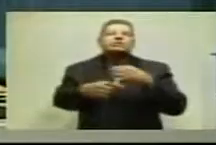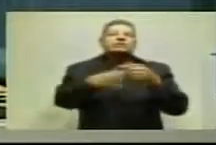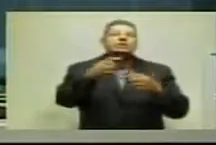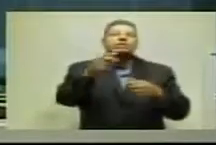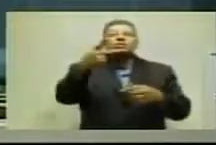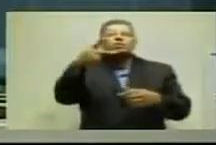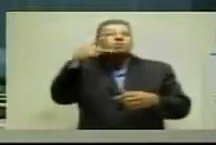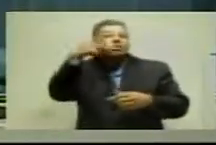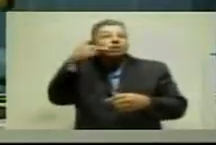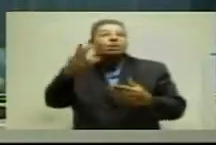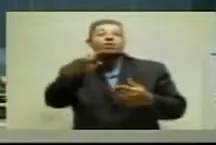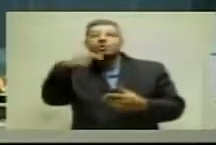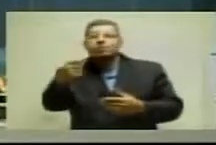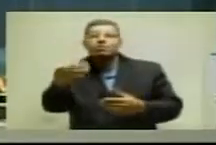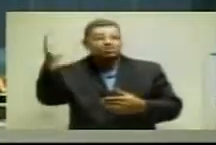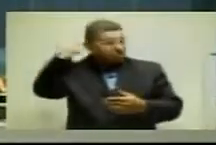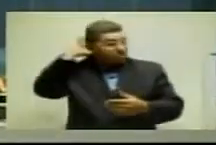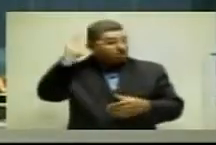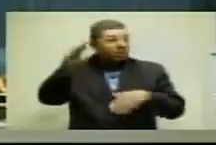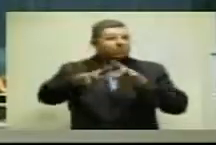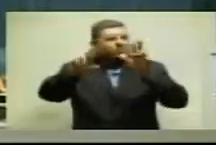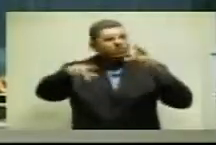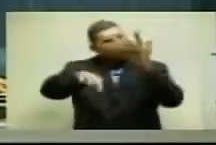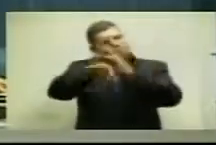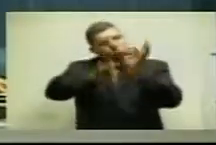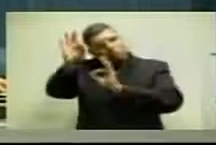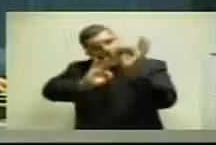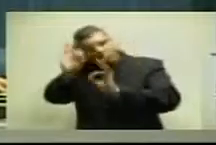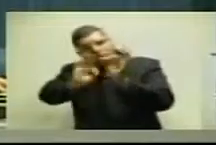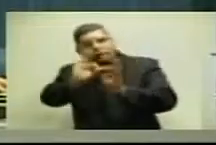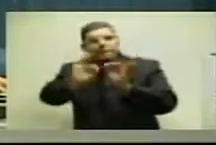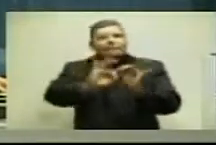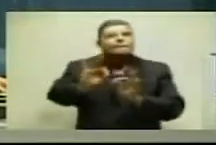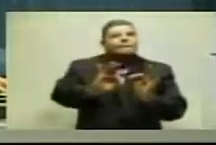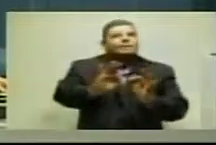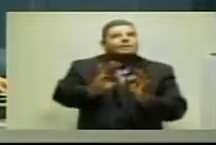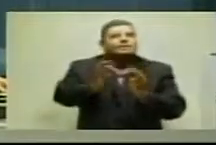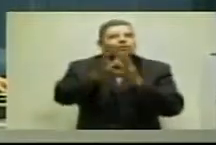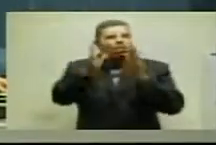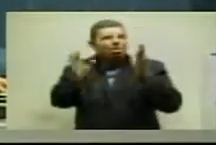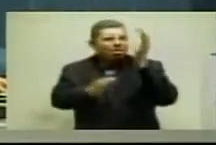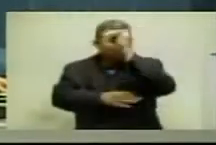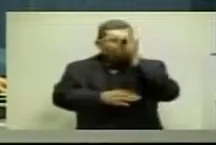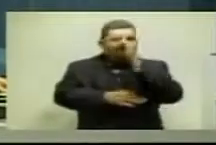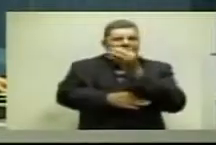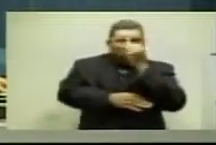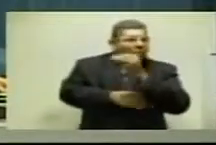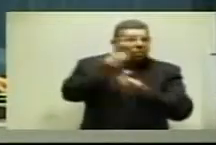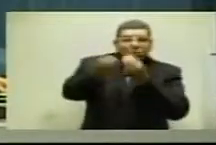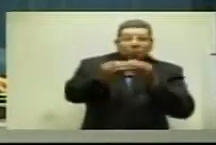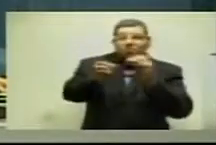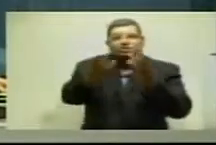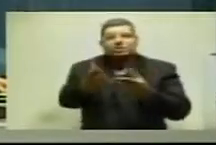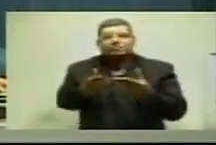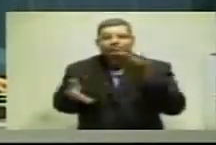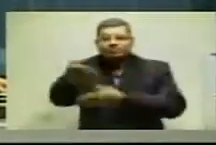no Piauí, depois de amanhã no Pará. É uma proposta absolutamente esdrúxula e sem cabimento,